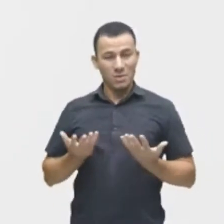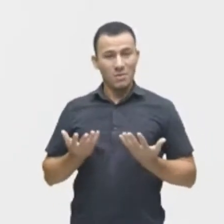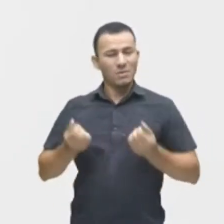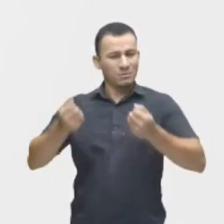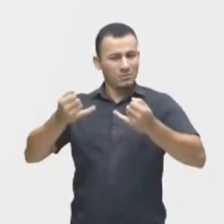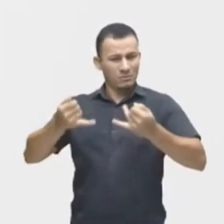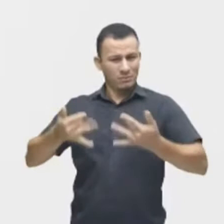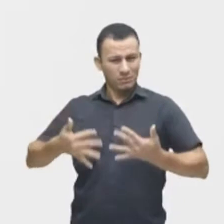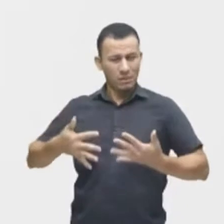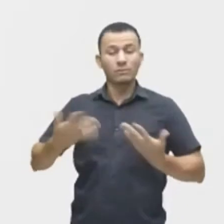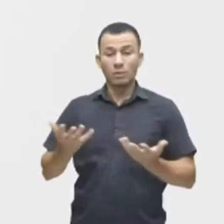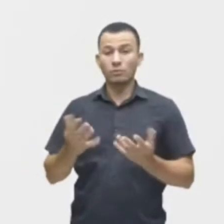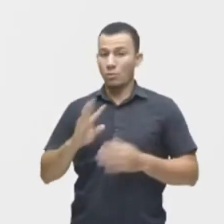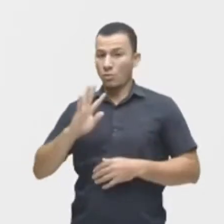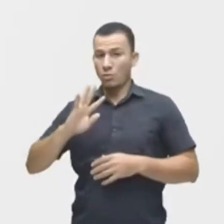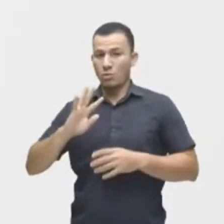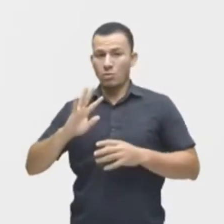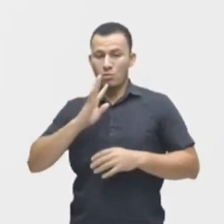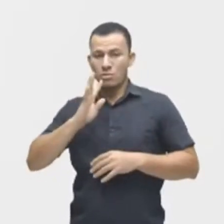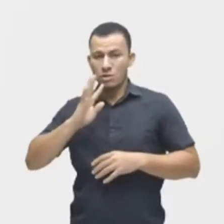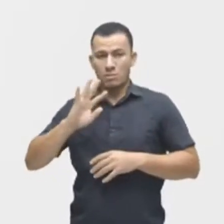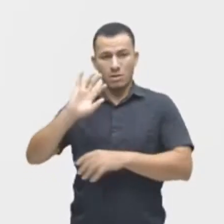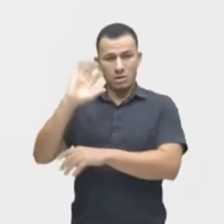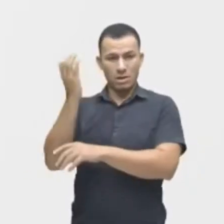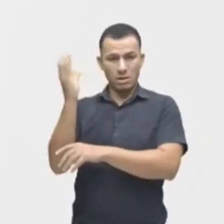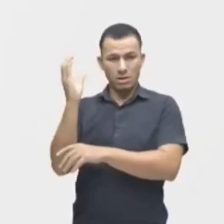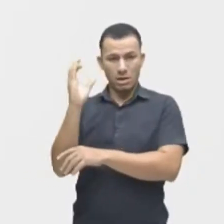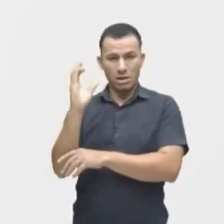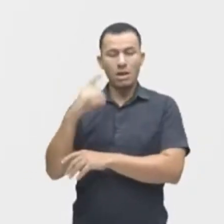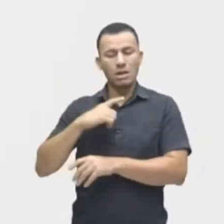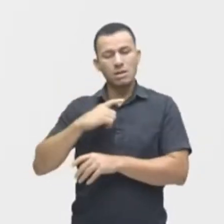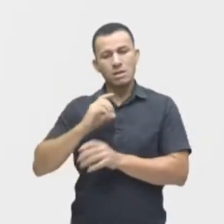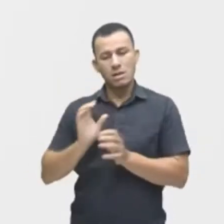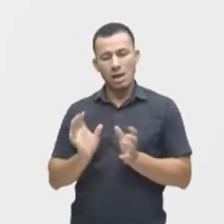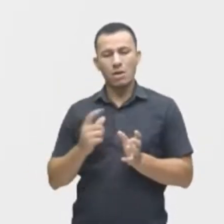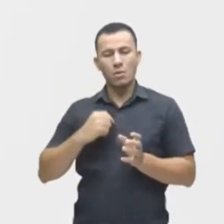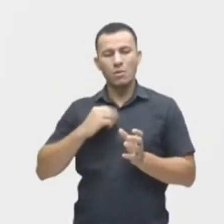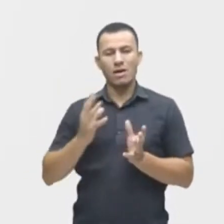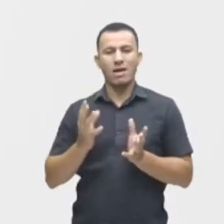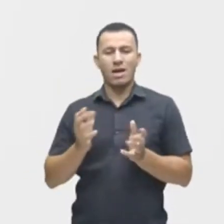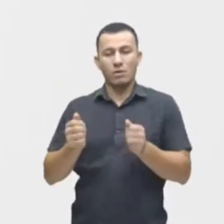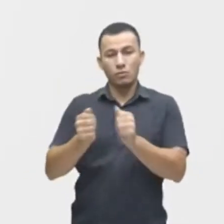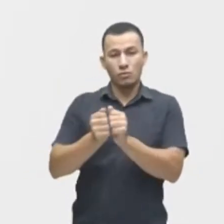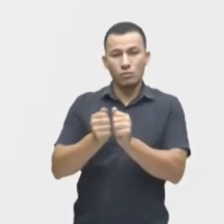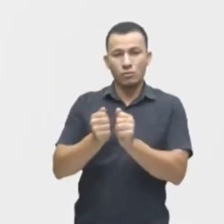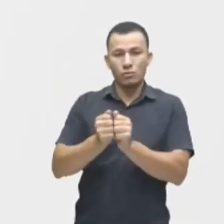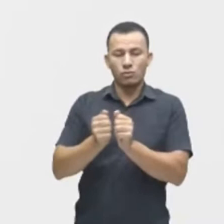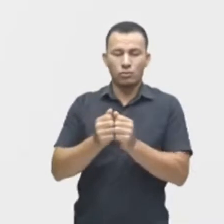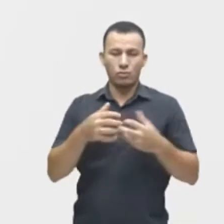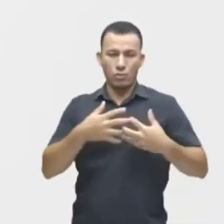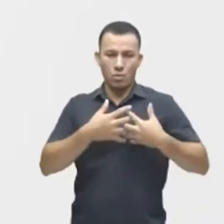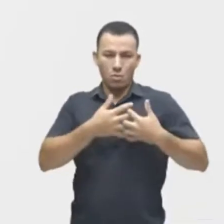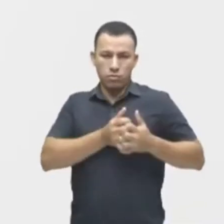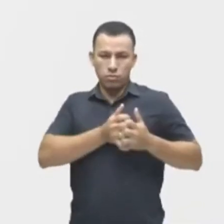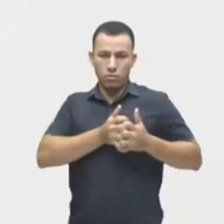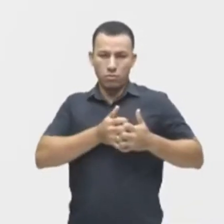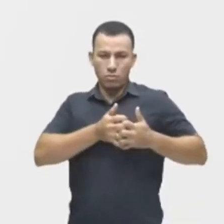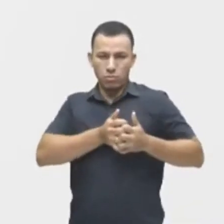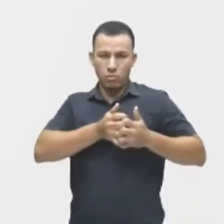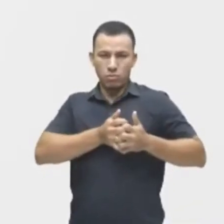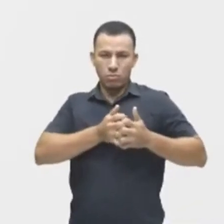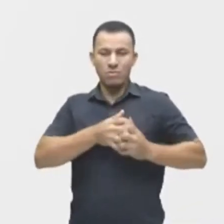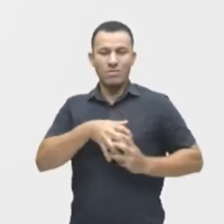ele é formado principalmente pelos vasos, pelo coração e vasos sanguíneos, que nós